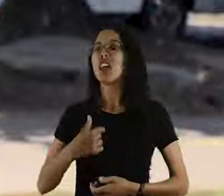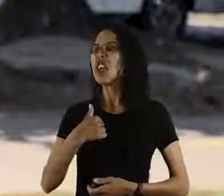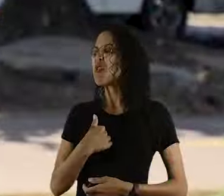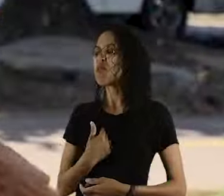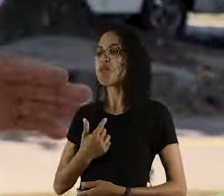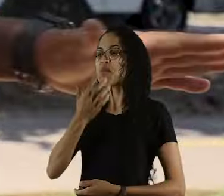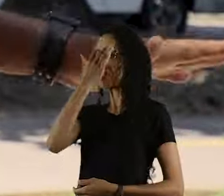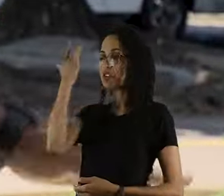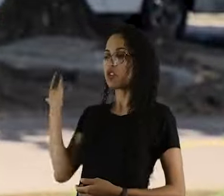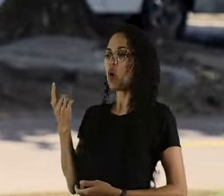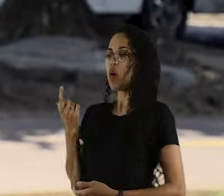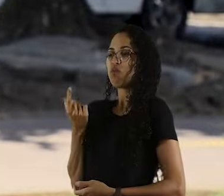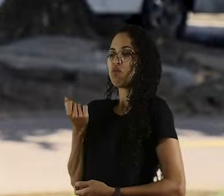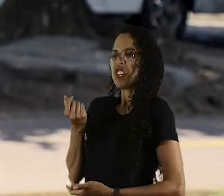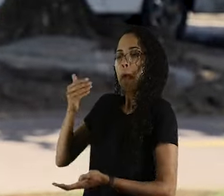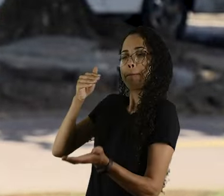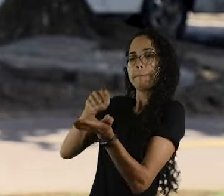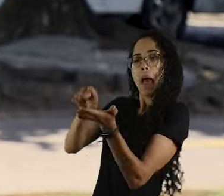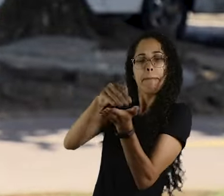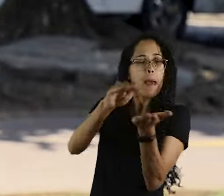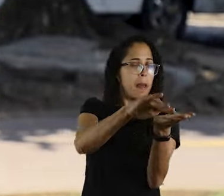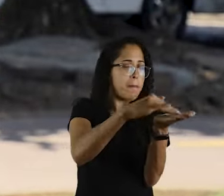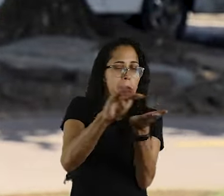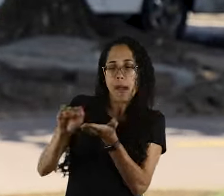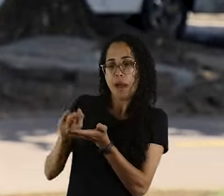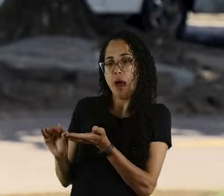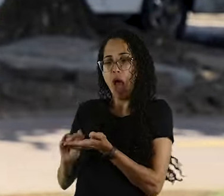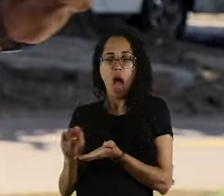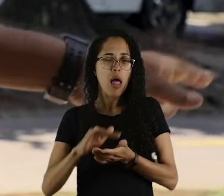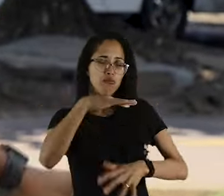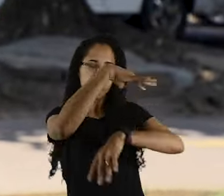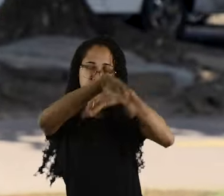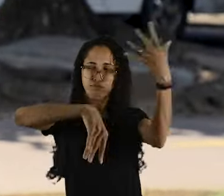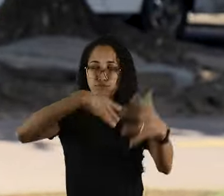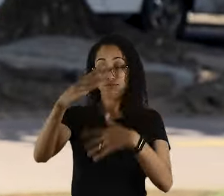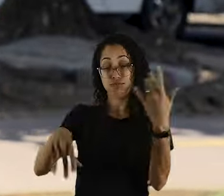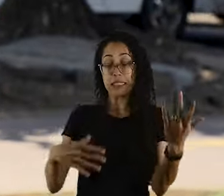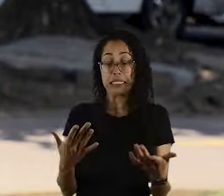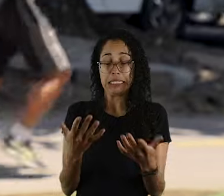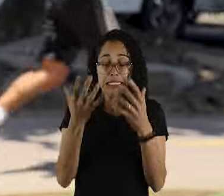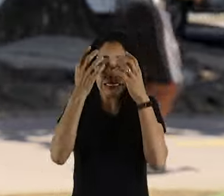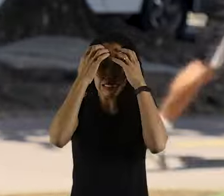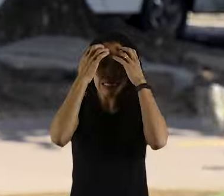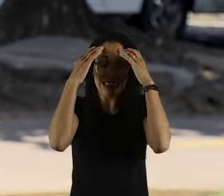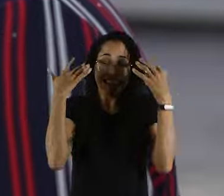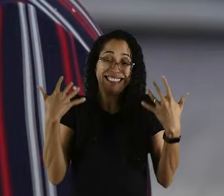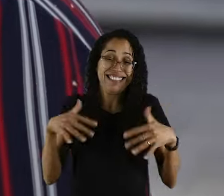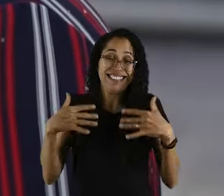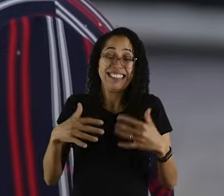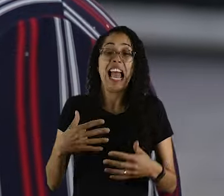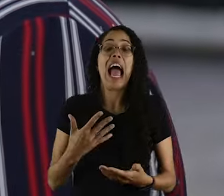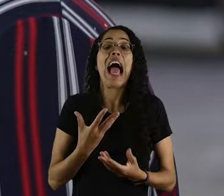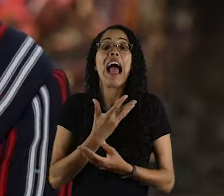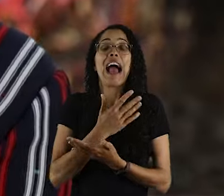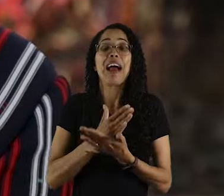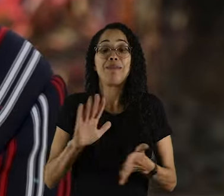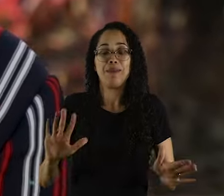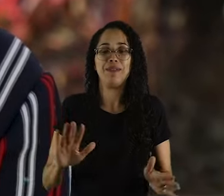Eu sou aquele chamado gastão. Eu pego ele na mão, saio gastando, faço uma ruaça, quando eu vou ver eu tô duro. Eu acho